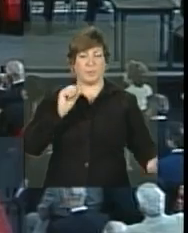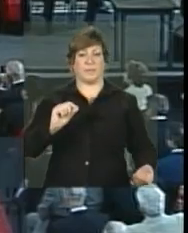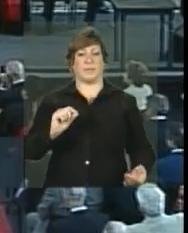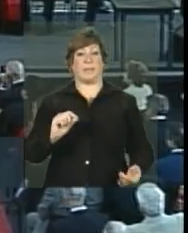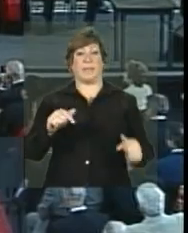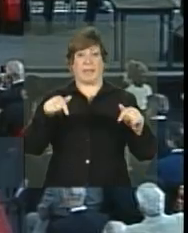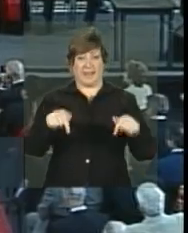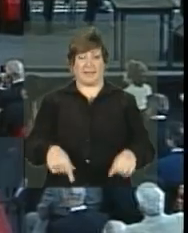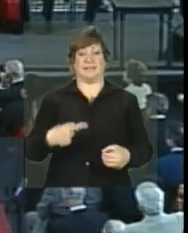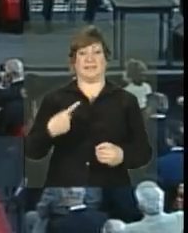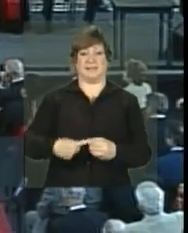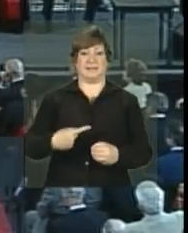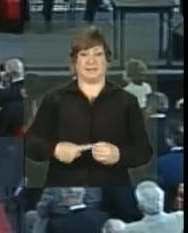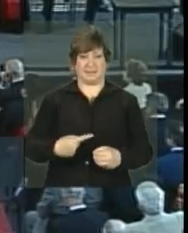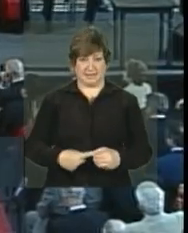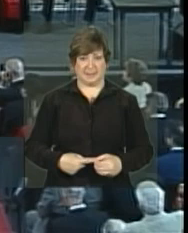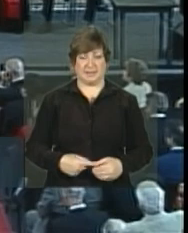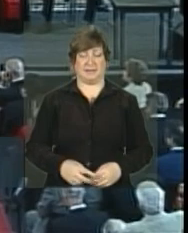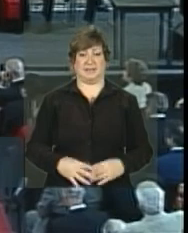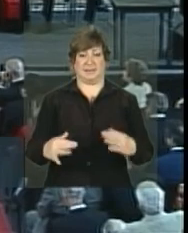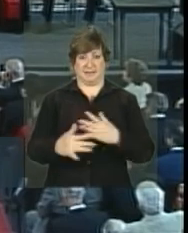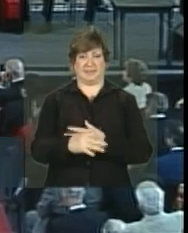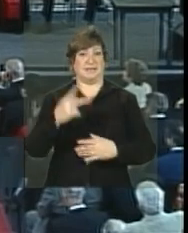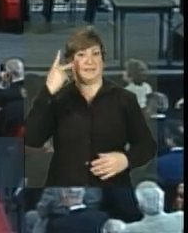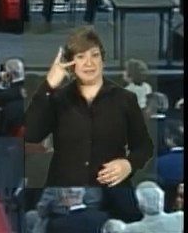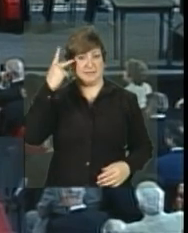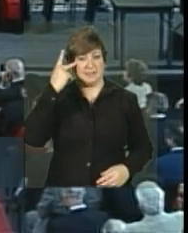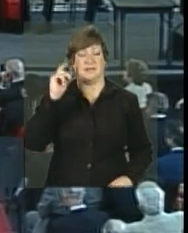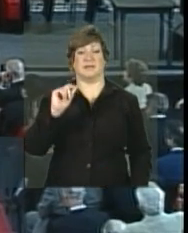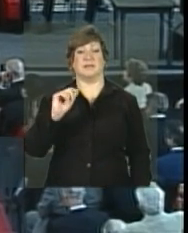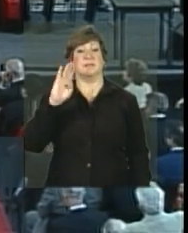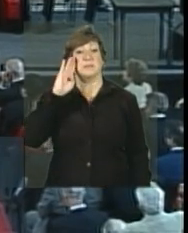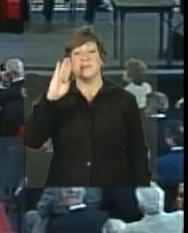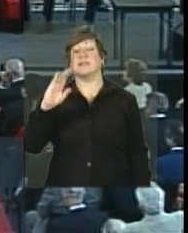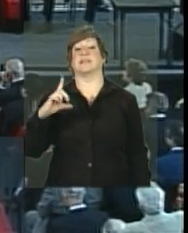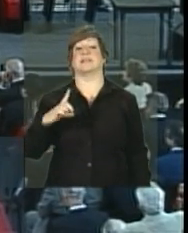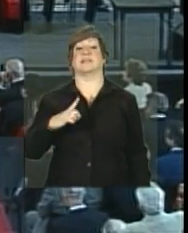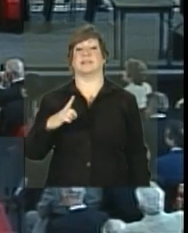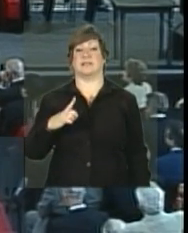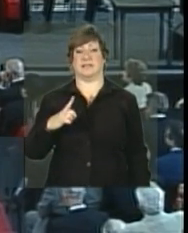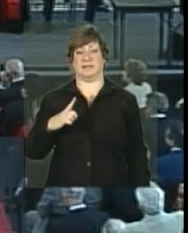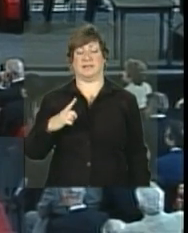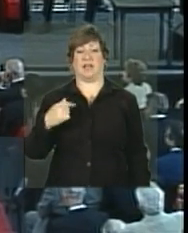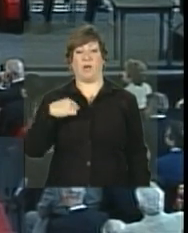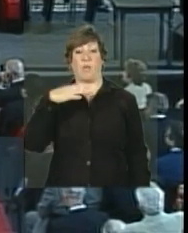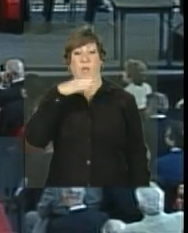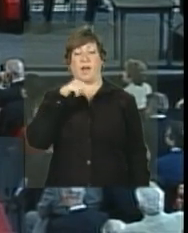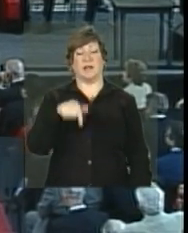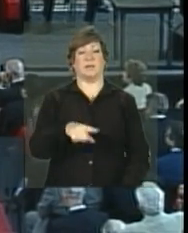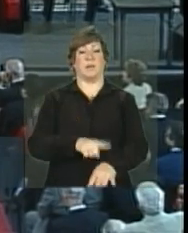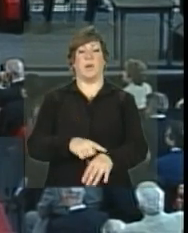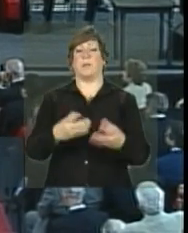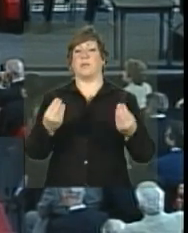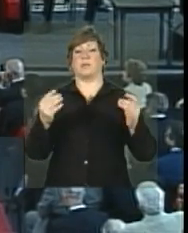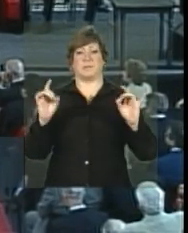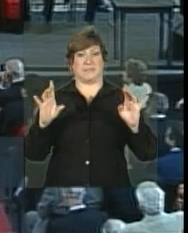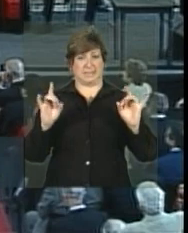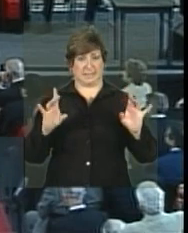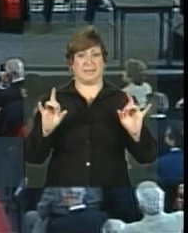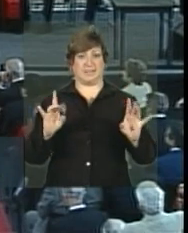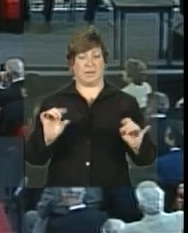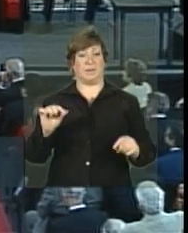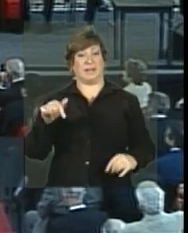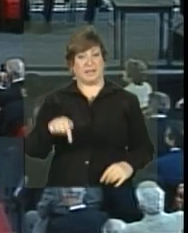essa cidade, sobretudo, tem, eu acho, um momento muito especial.